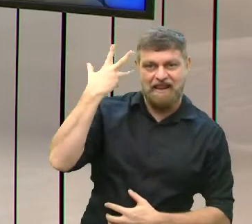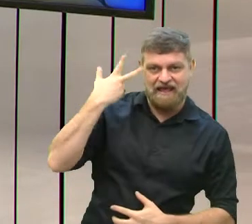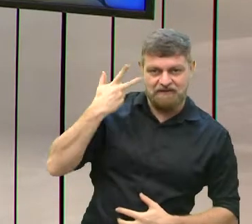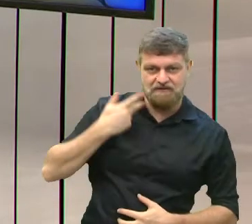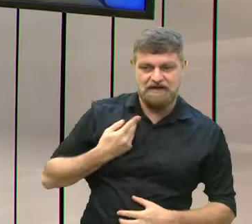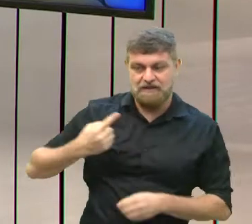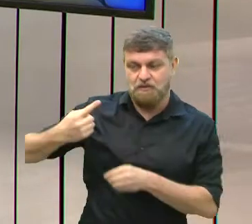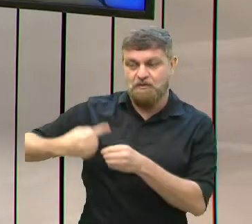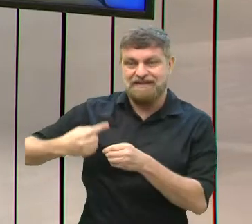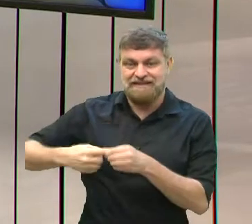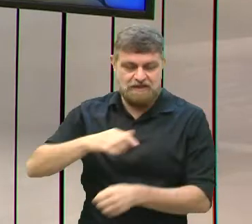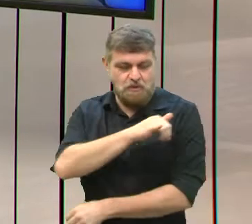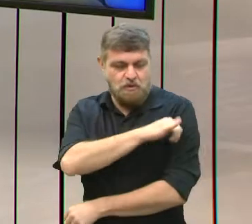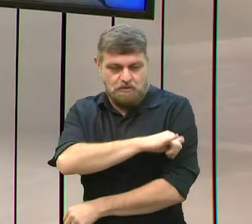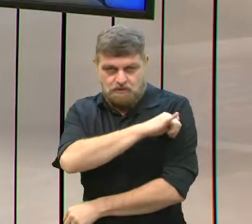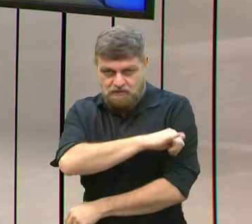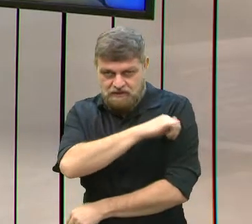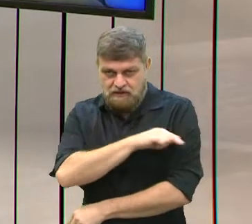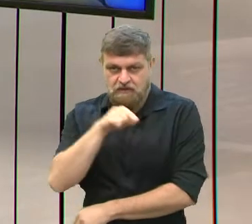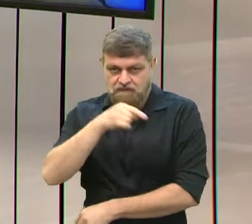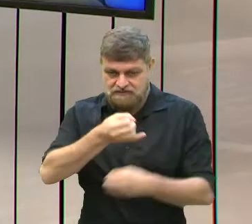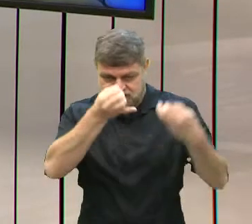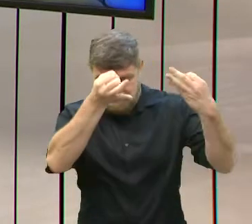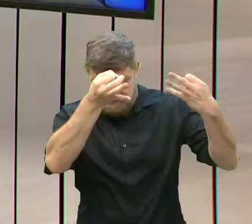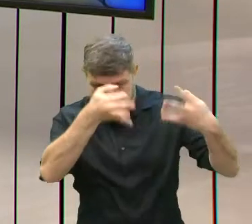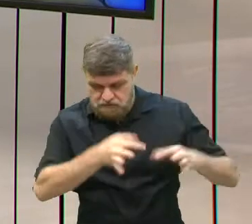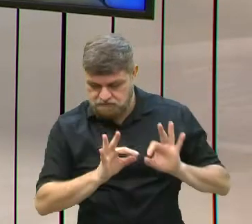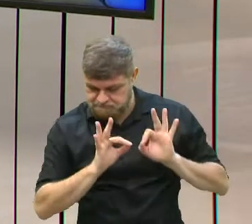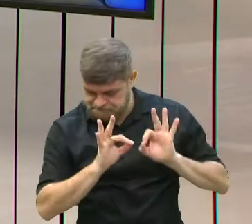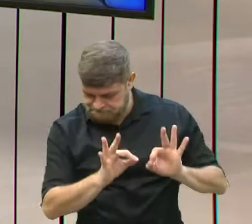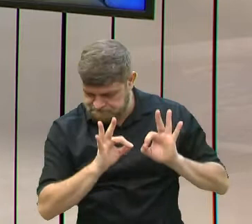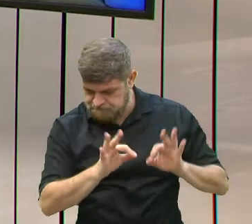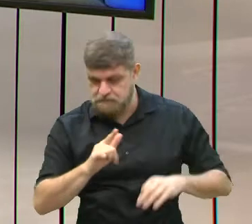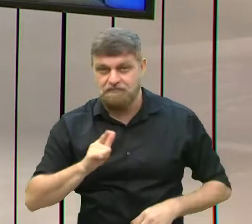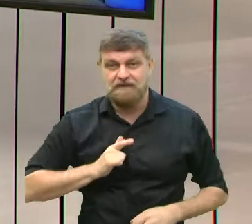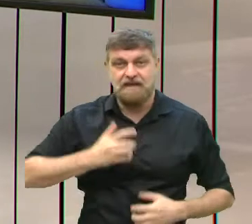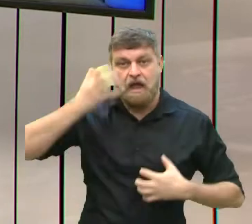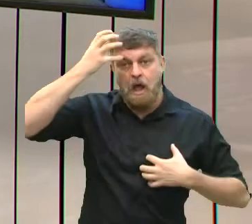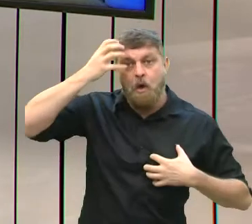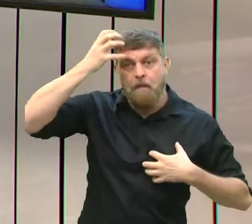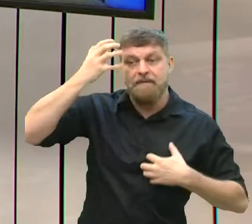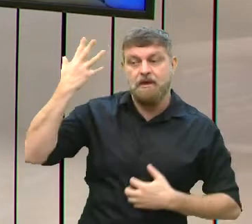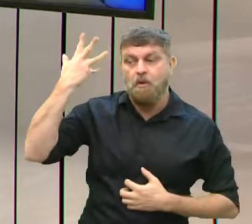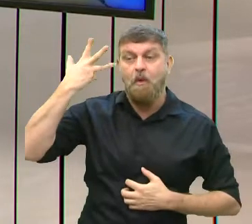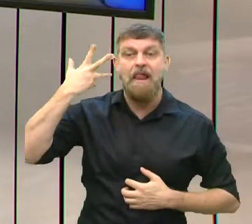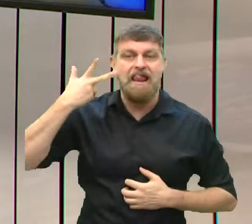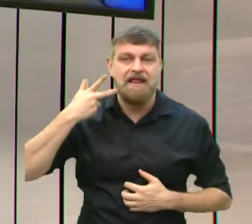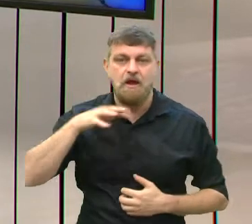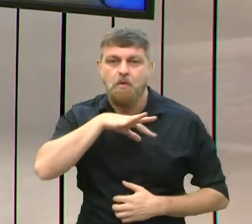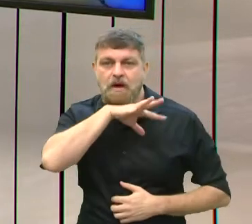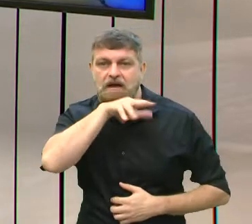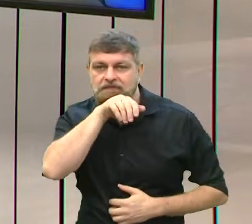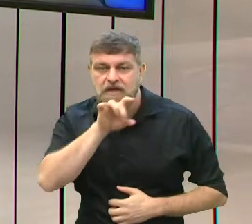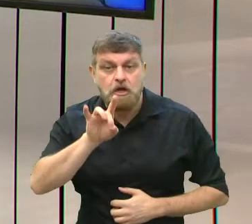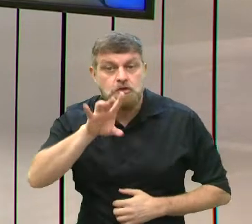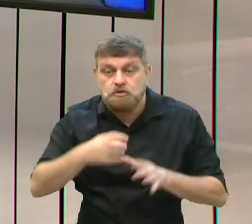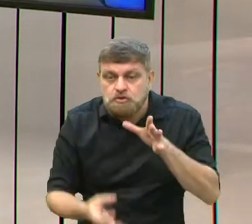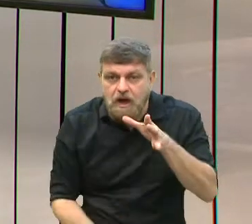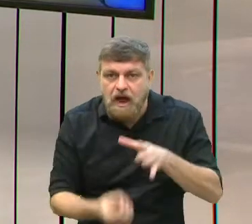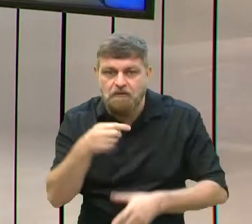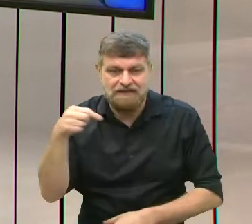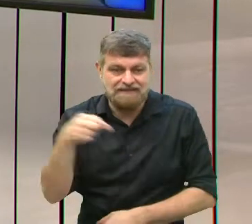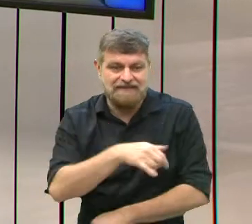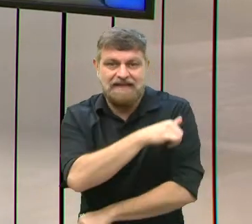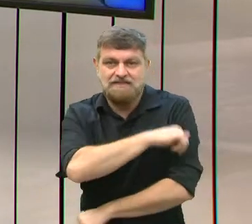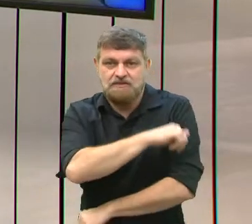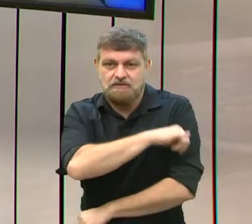do estado do Rio de Janeiro. Como você bem falou, bem pontuou, o mico-leão dourado é uma espécie endêmica da região da